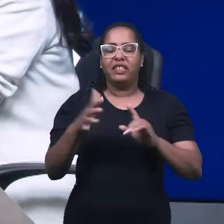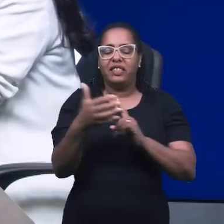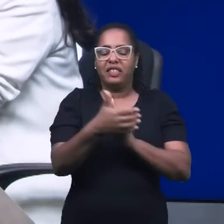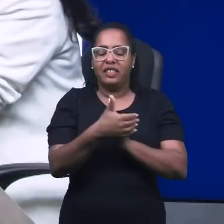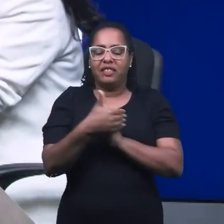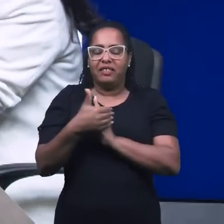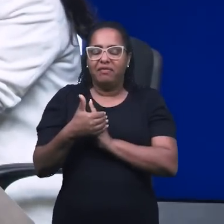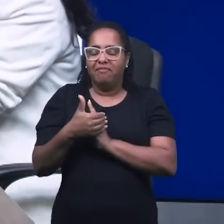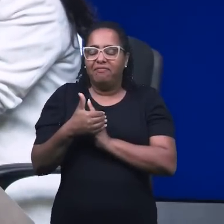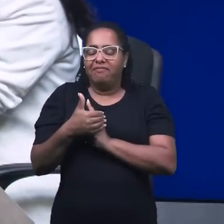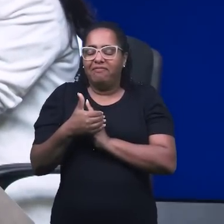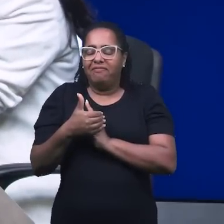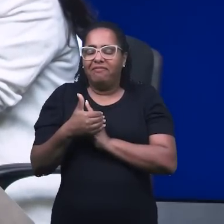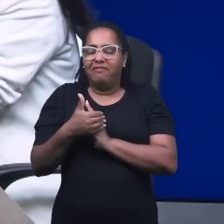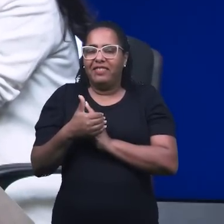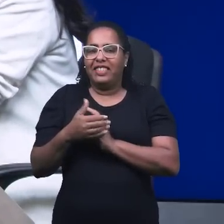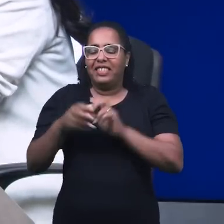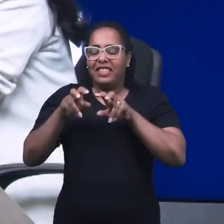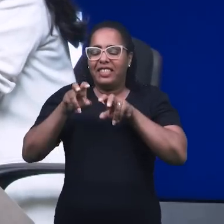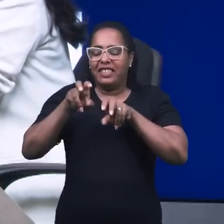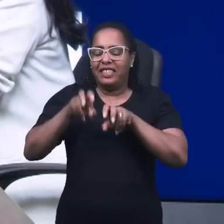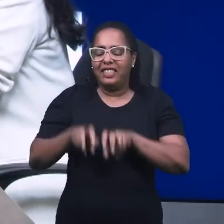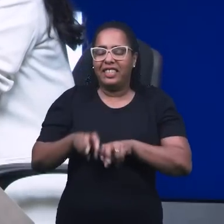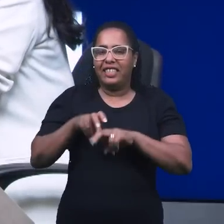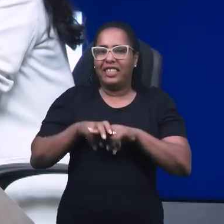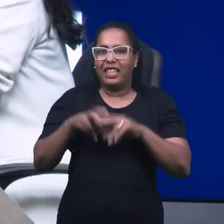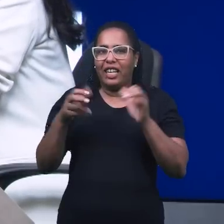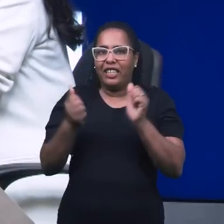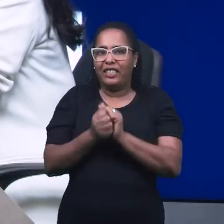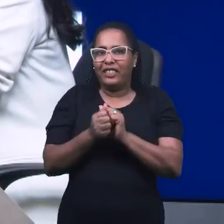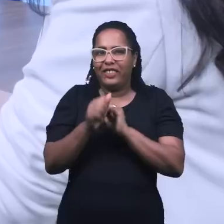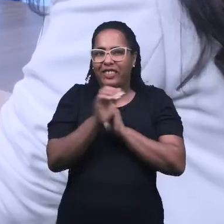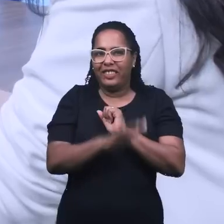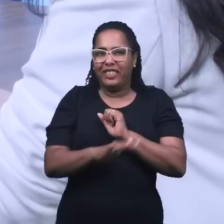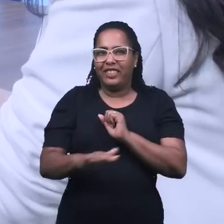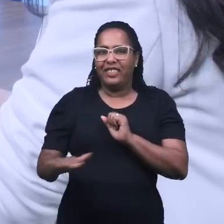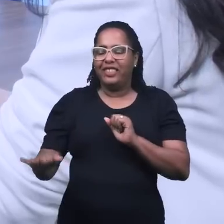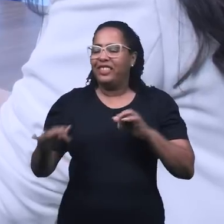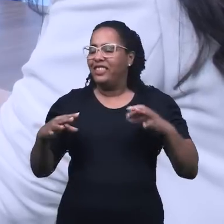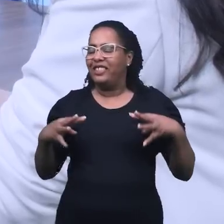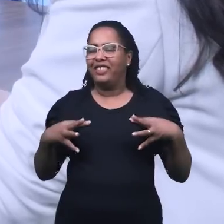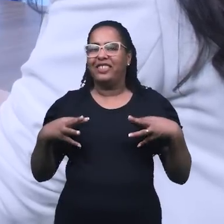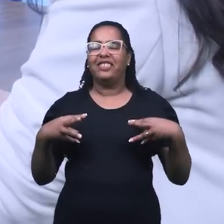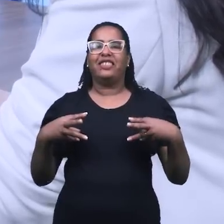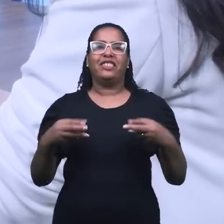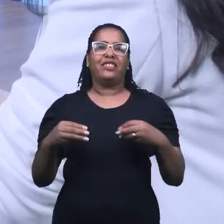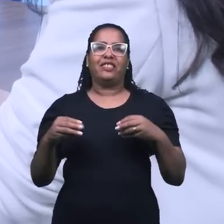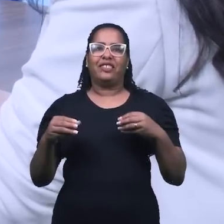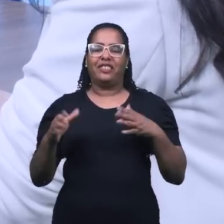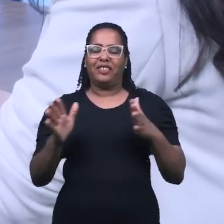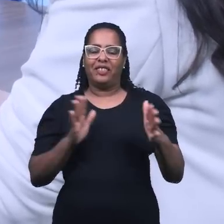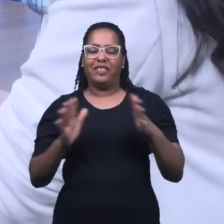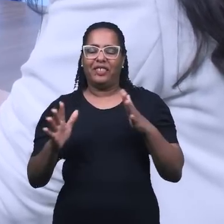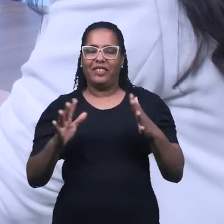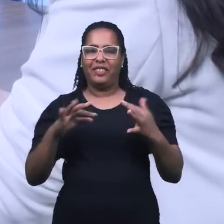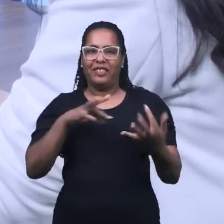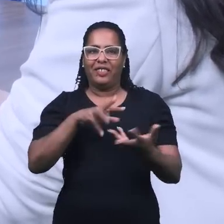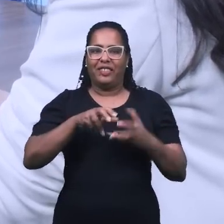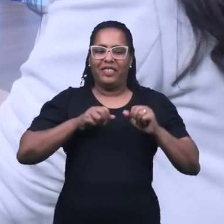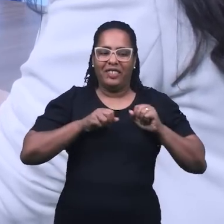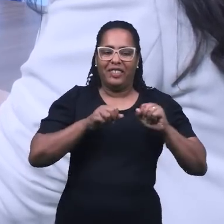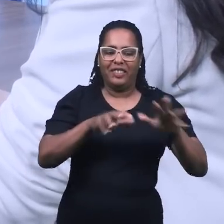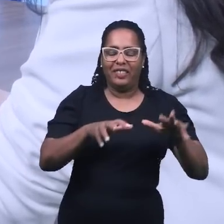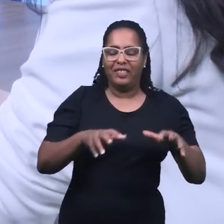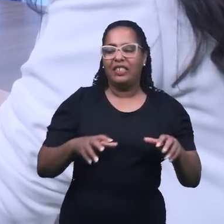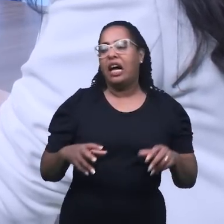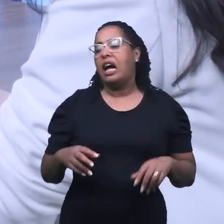abençoada, acolhida. E sentar ali no banquinho com as crianças é tudo. Na pandemia sofri muito. Ai,